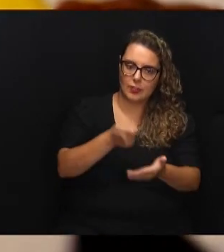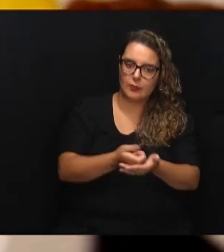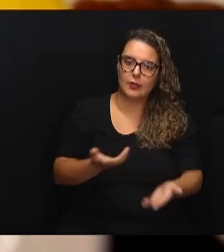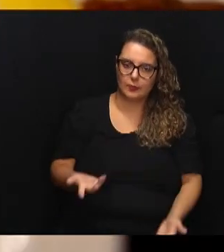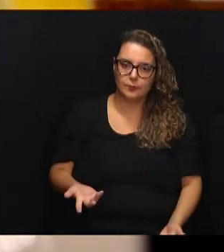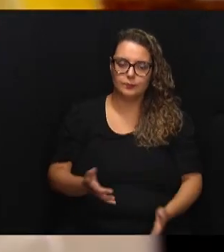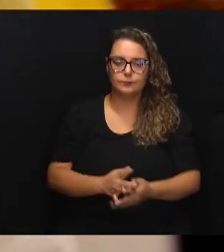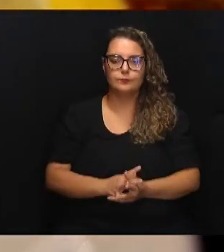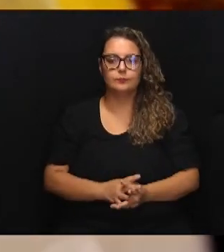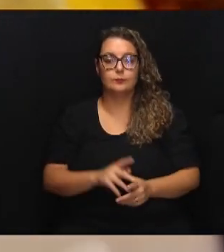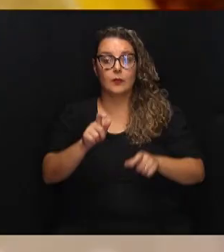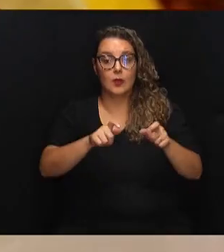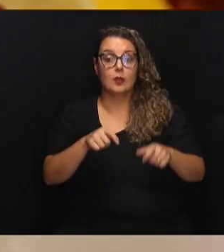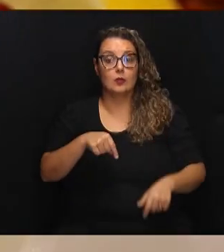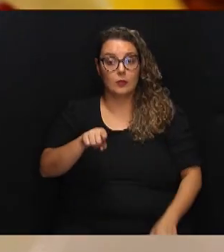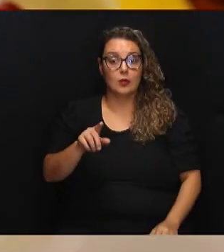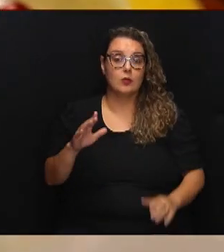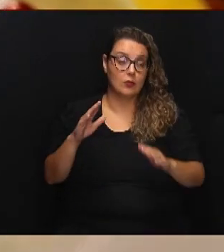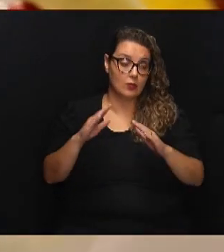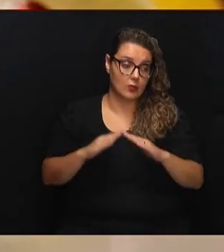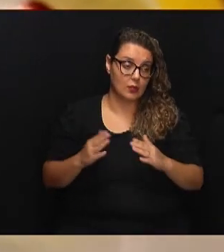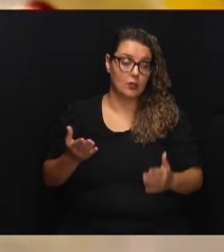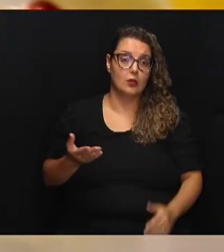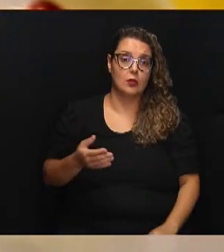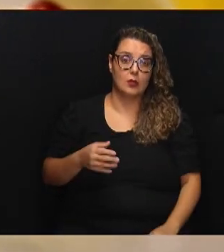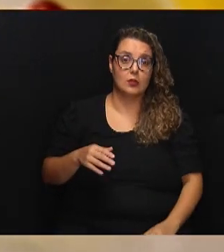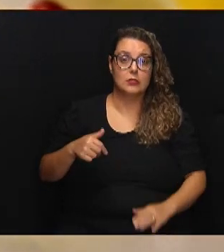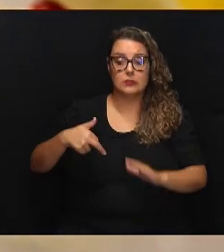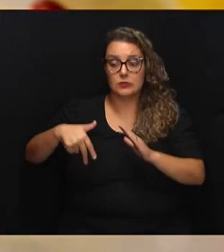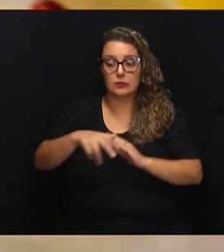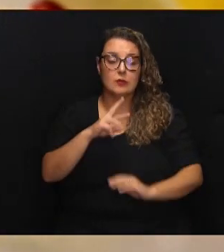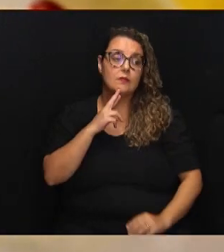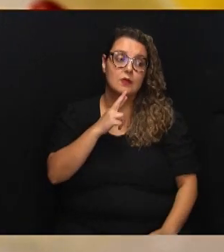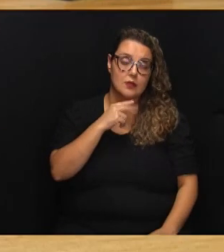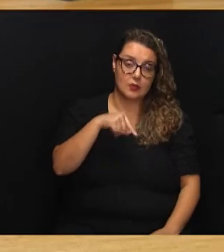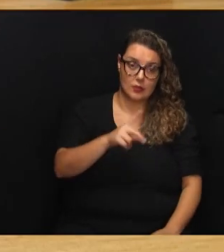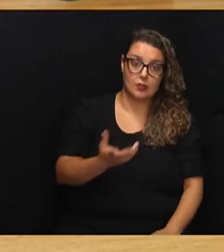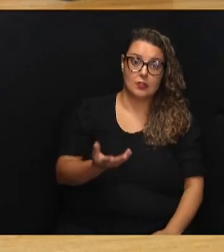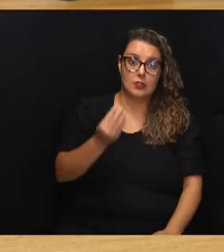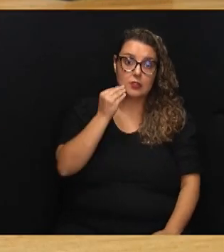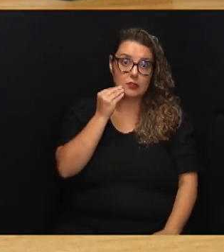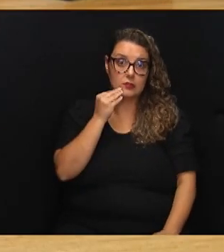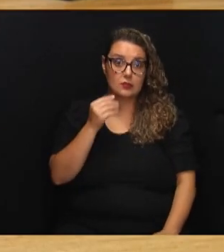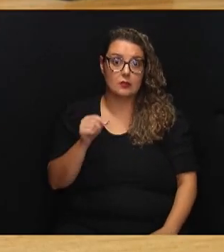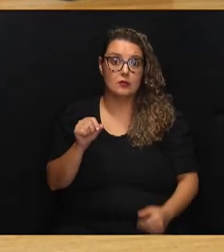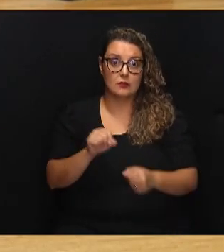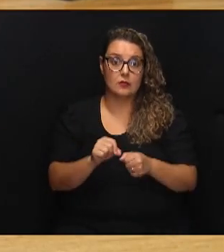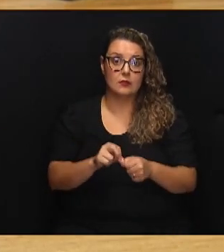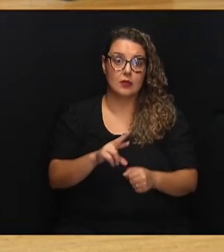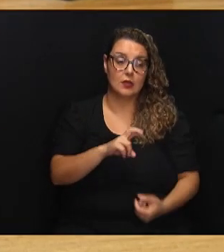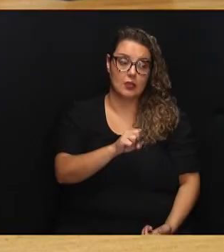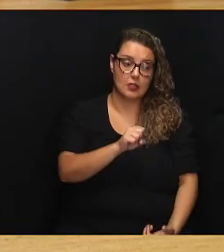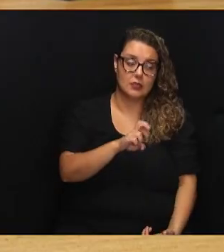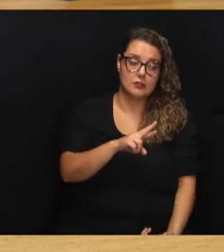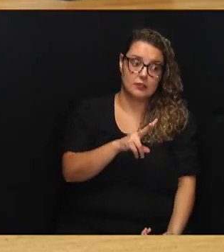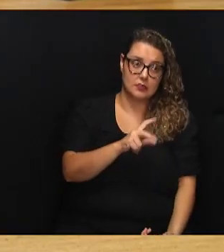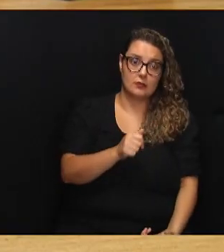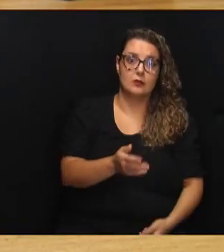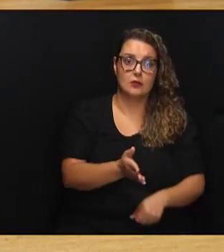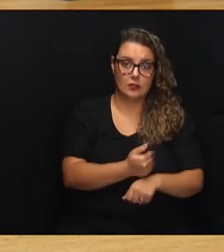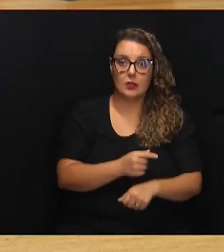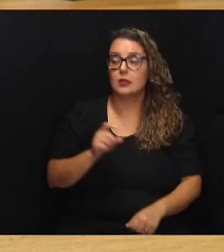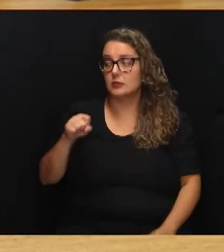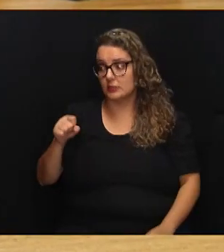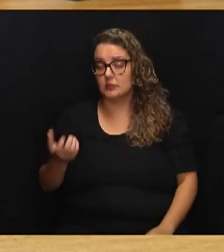for almoçar, né, nos restaurantes, eles tentarem fazer a reserva com antecedência também, porque no dia